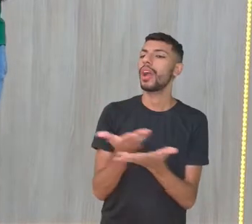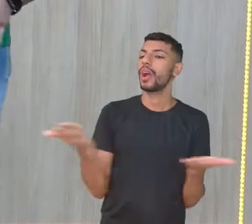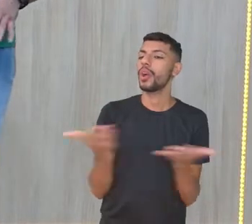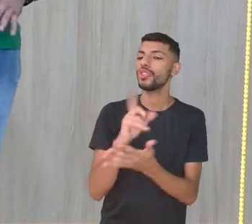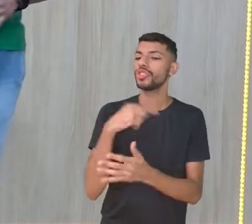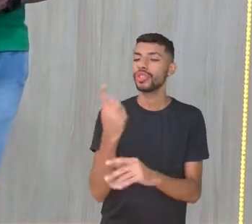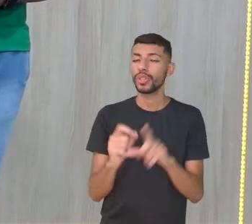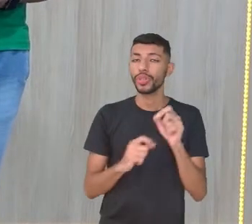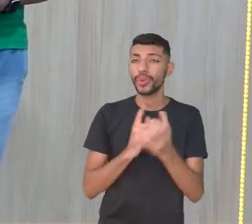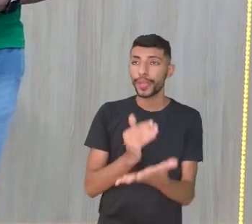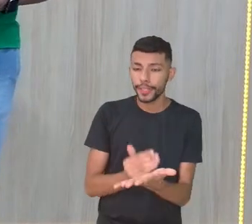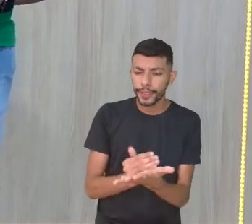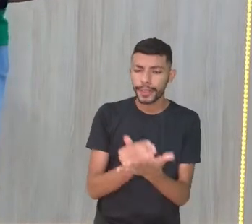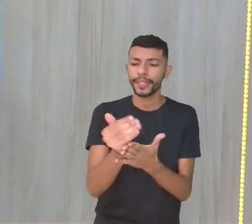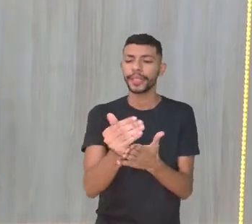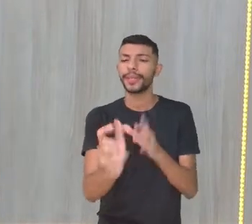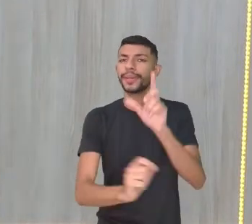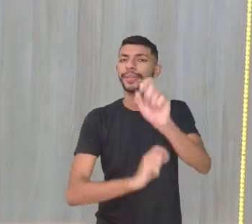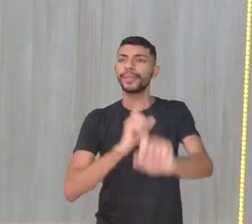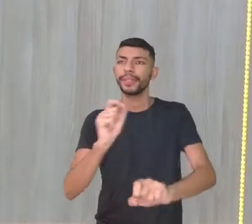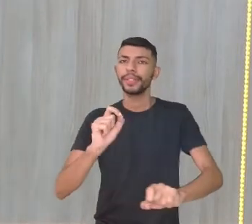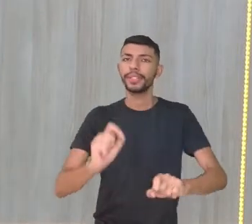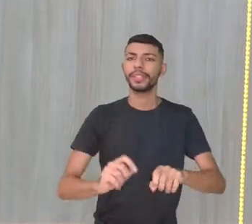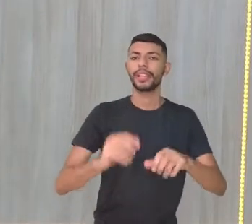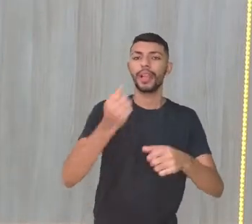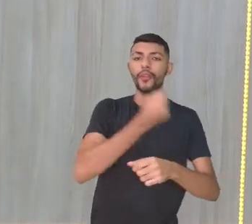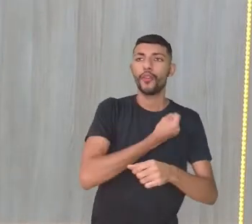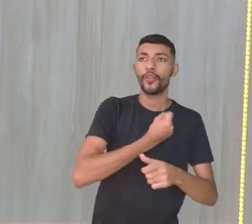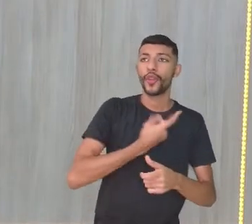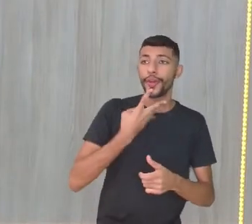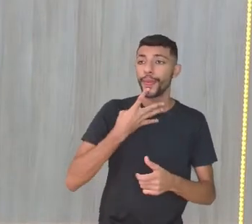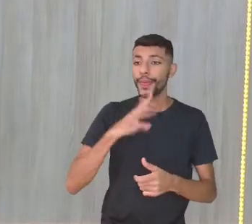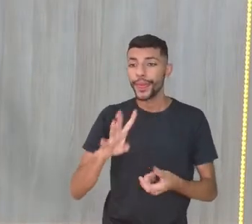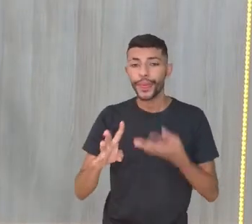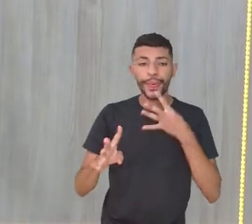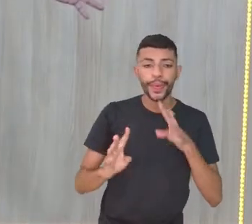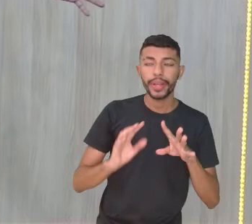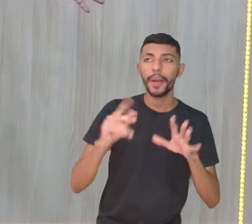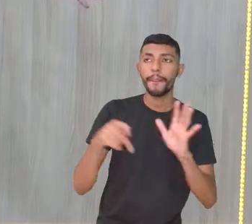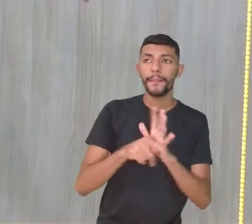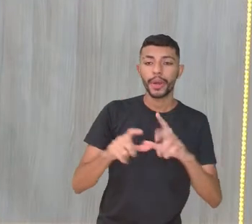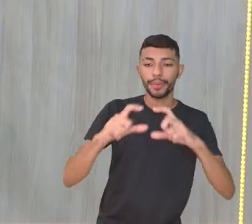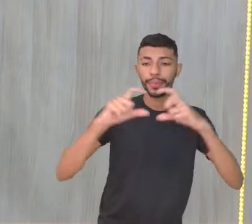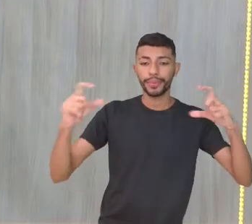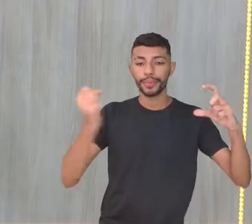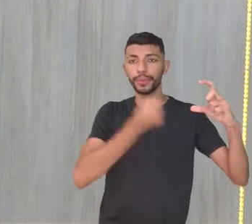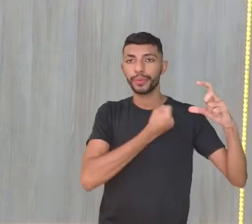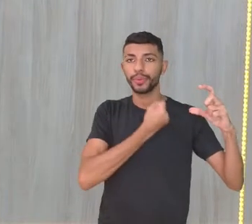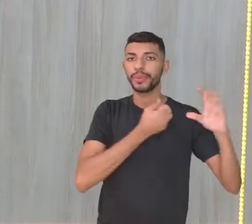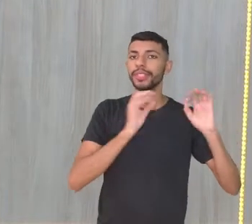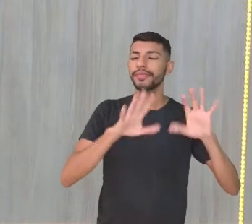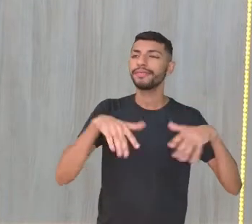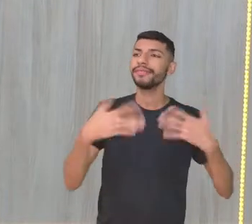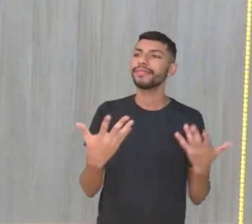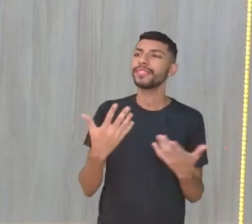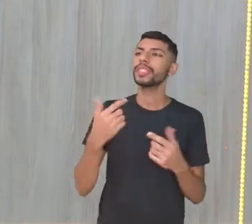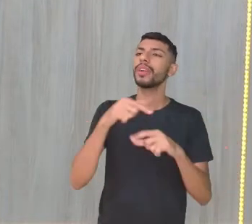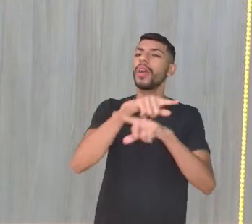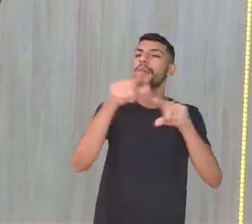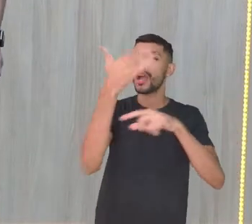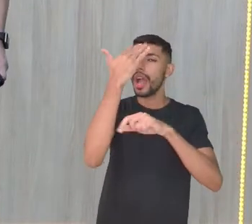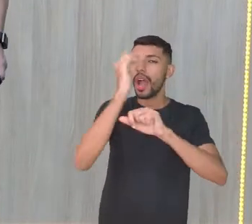começar a introduzir essa questão aí dos termos desconhecidos nas expressões, para que você entenda o que é que